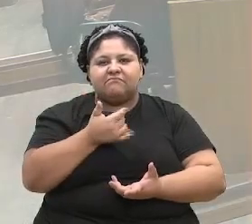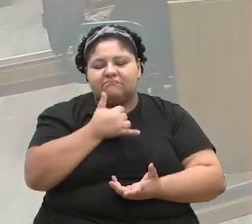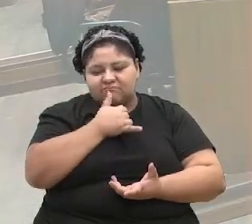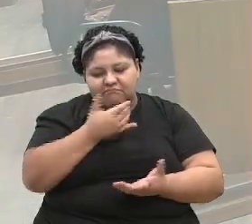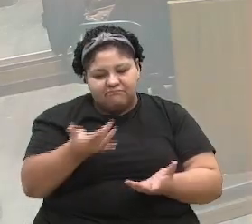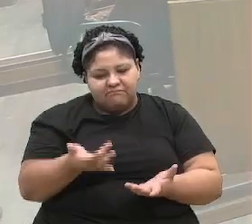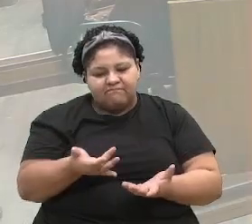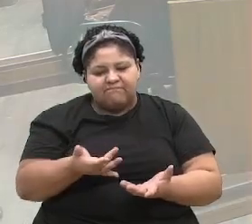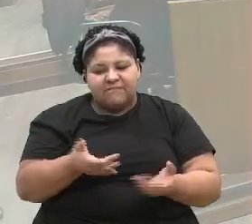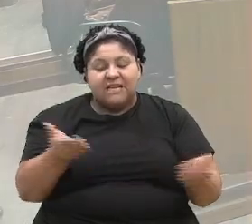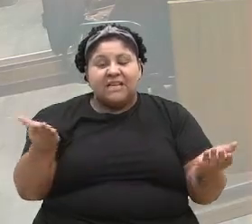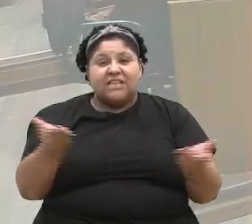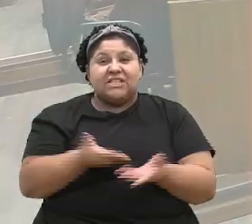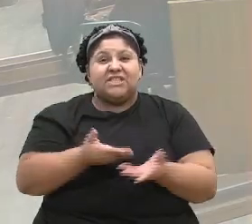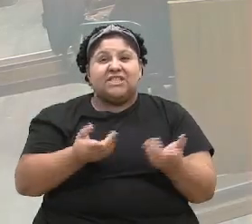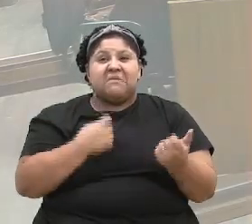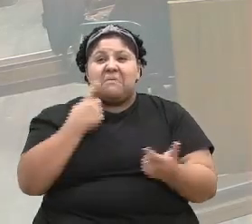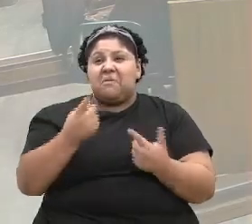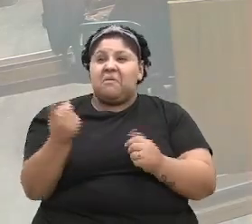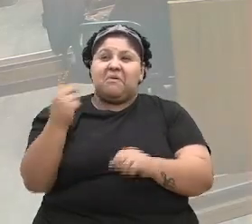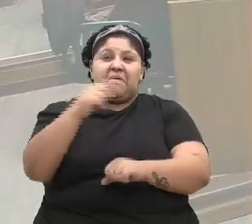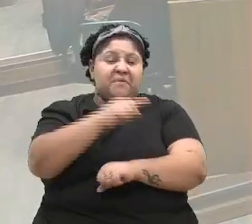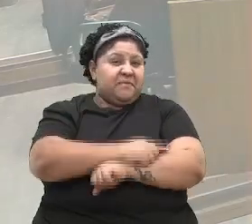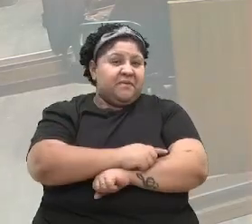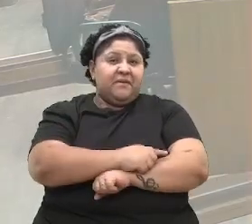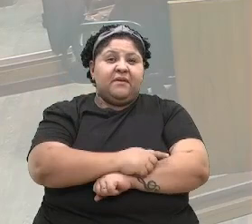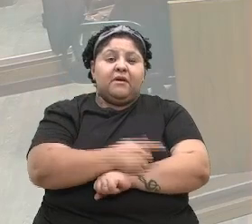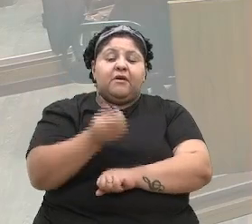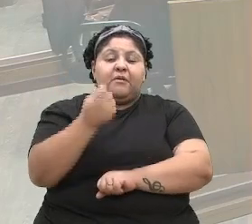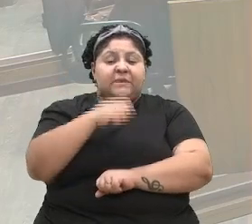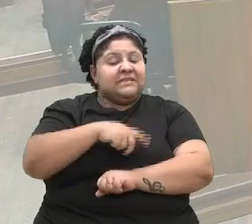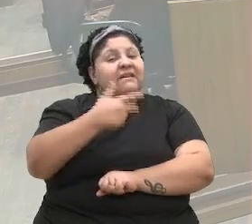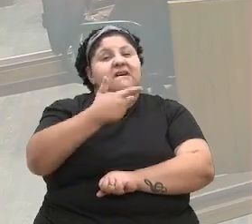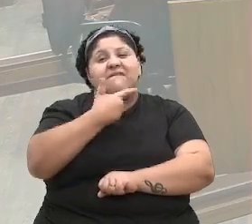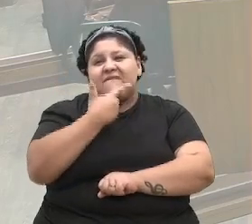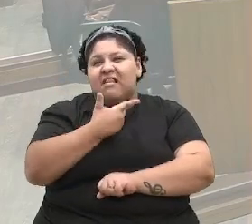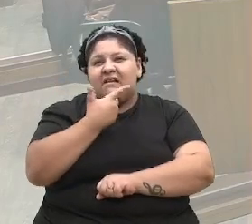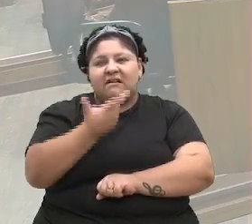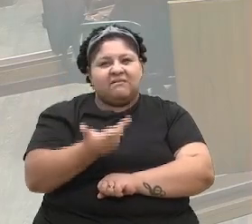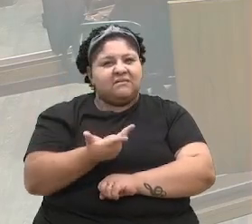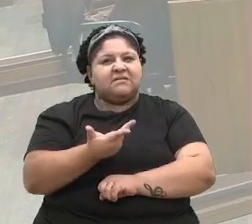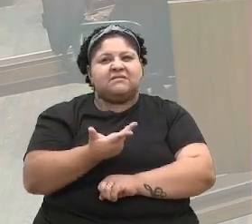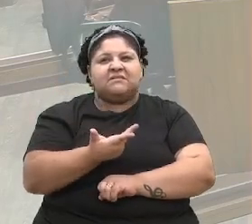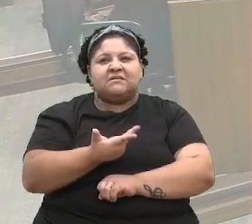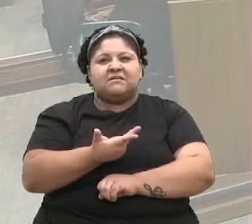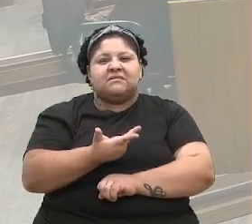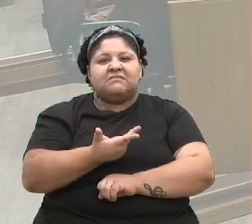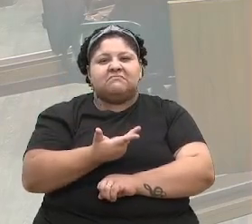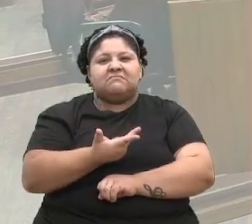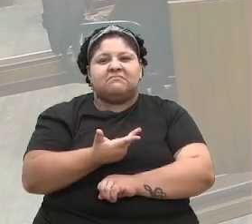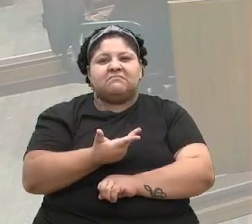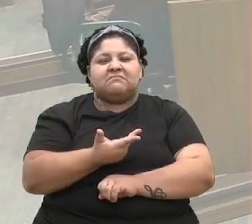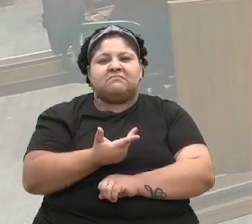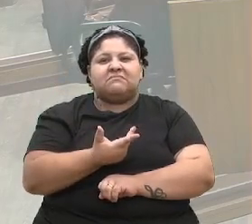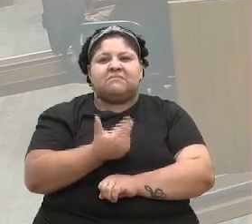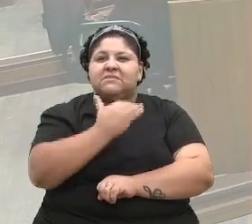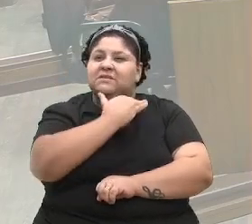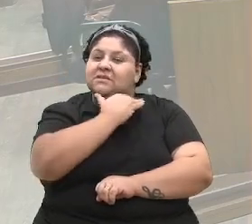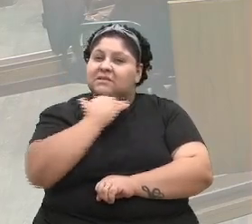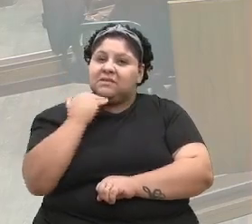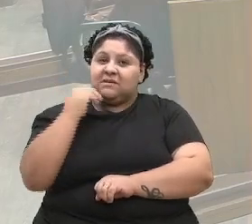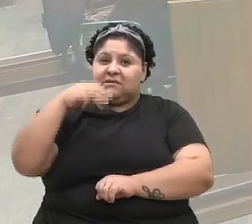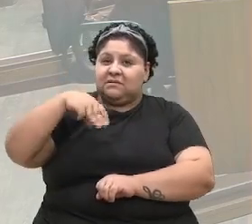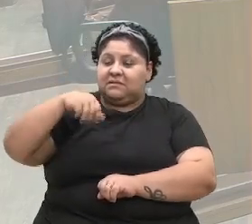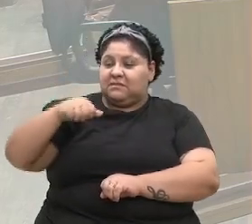faz alguns dias, mas eu não poderia deixar de falar nessa casa o passamento, da Margot